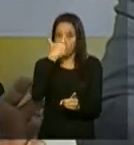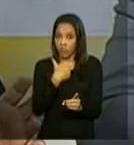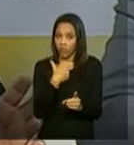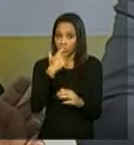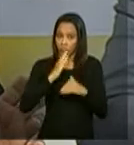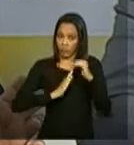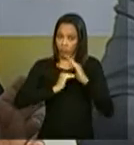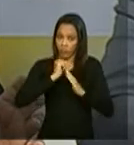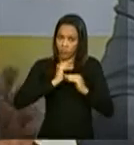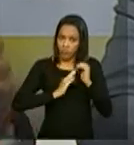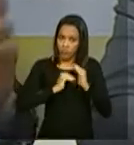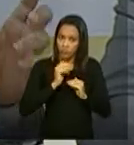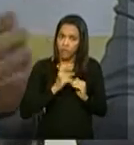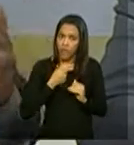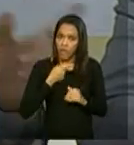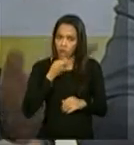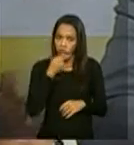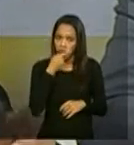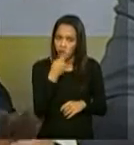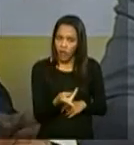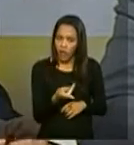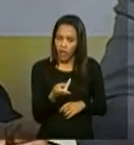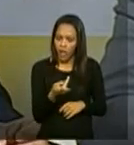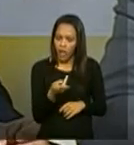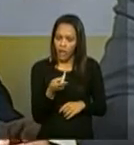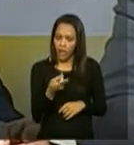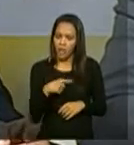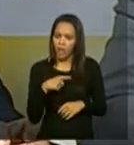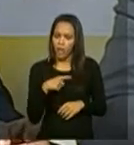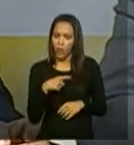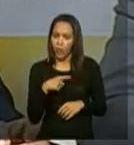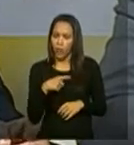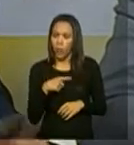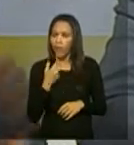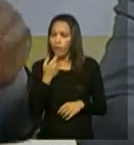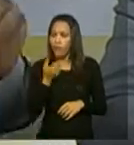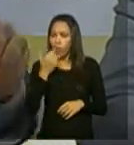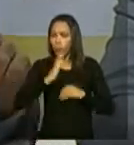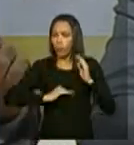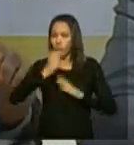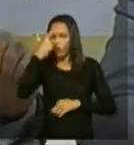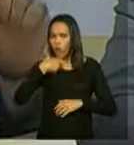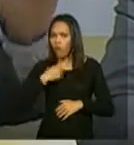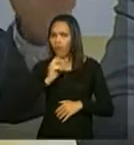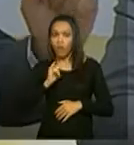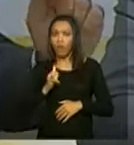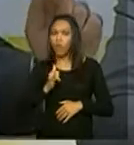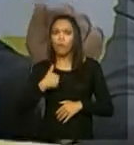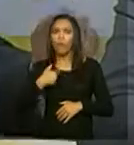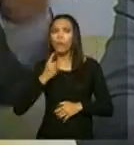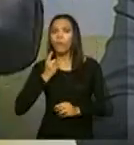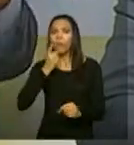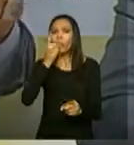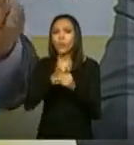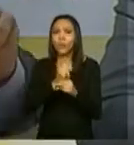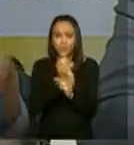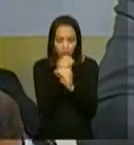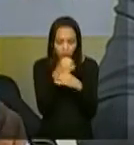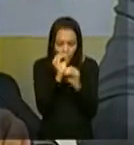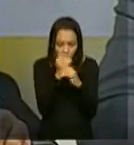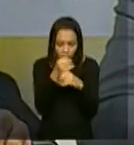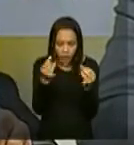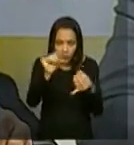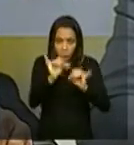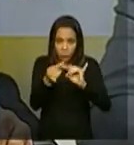casa o telê se a lei busca e disse não encontrei para não querem que aconteça ele pediu este é